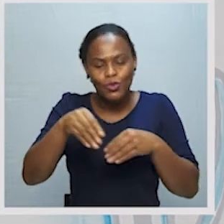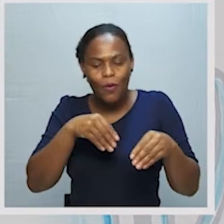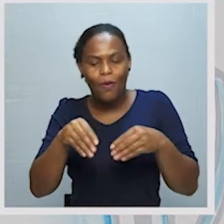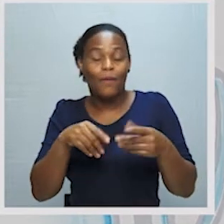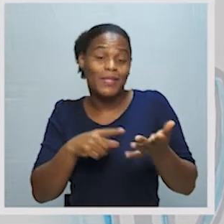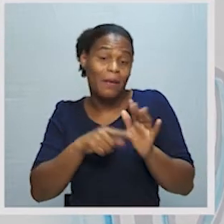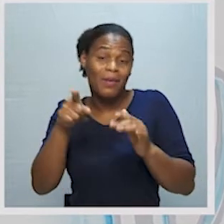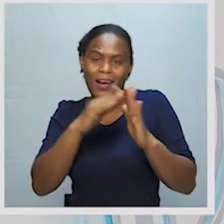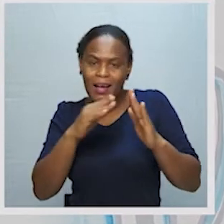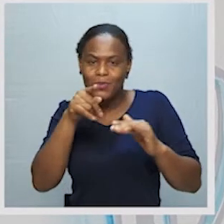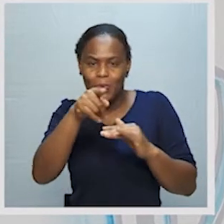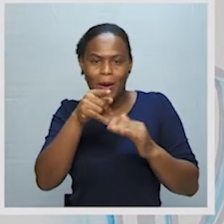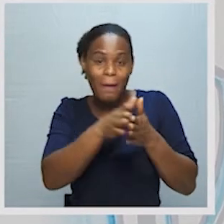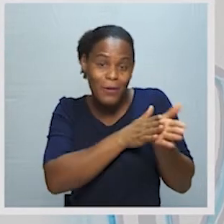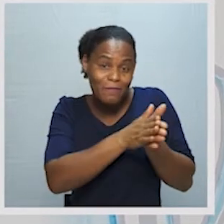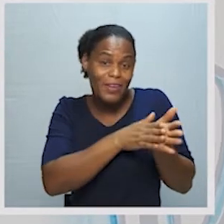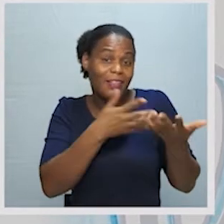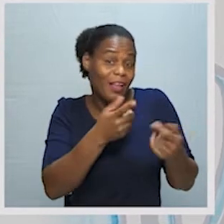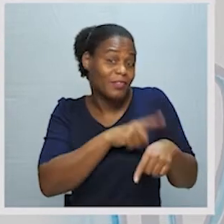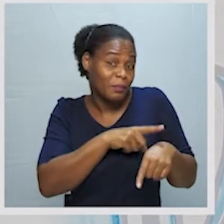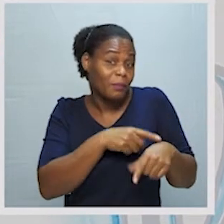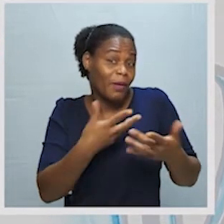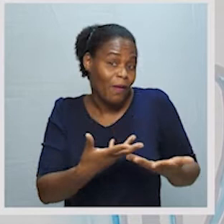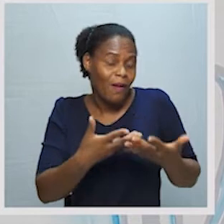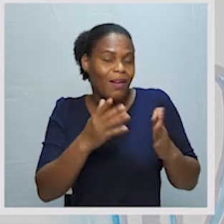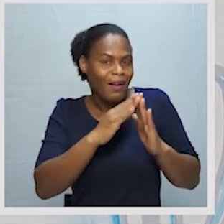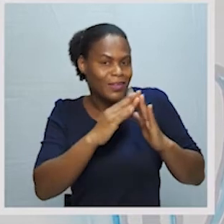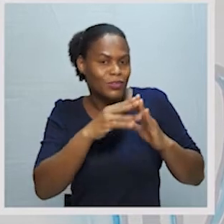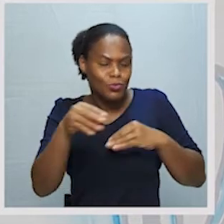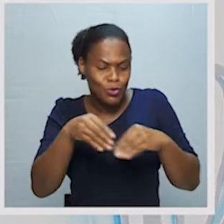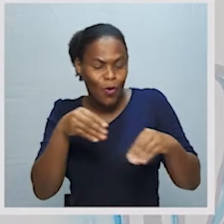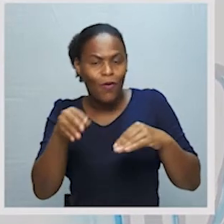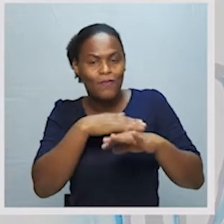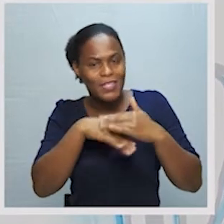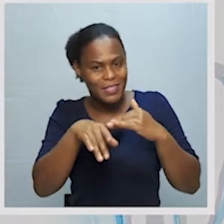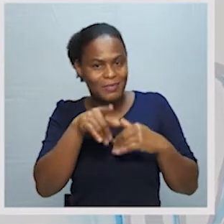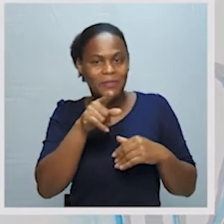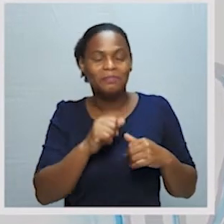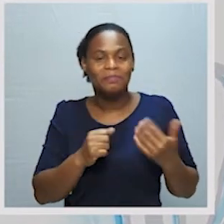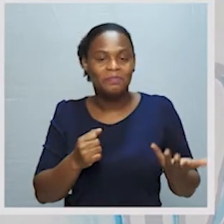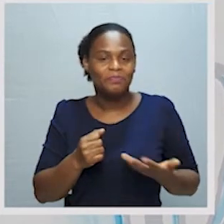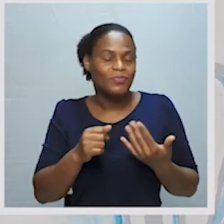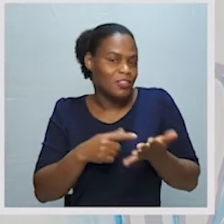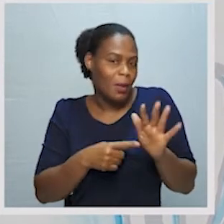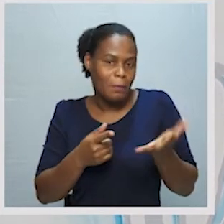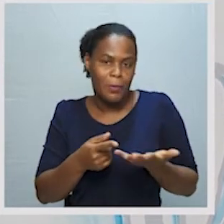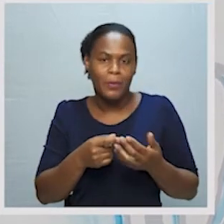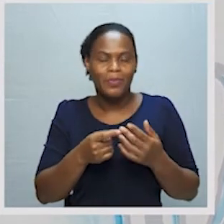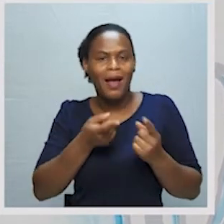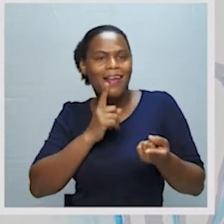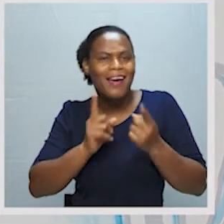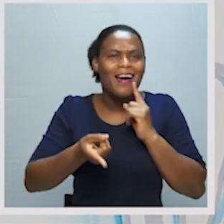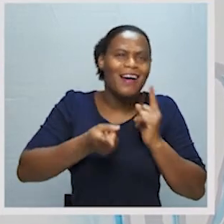Fazer jogos, por exemplo, lá em casa, aproveitar esse momento para fazer jogos lá em casa, por